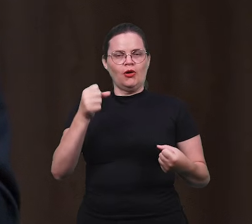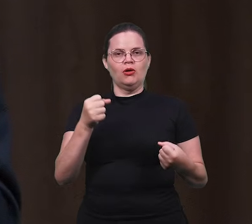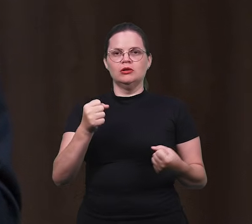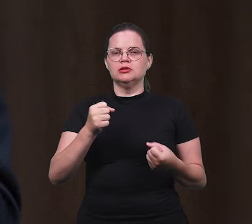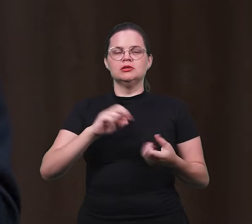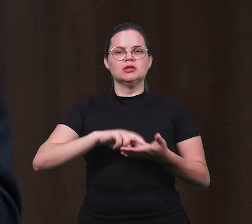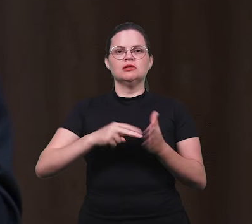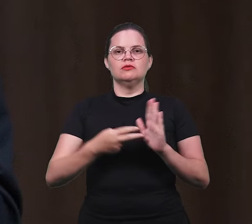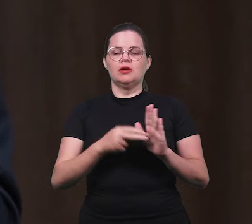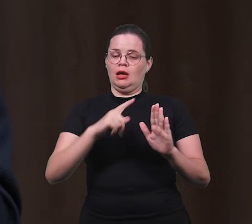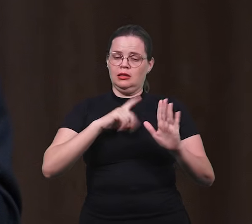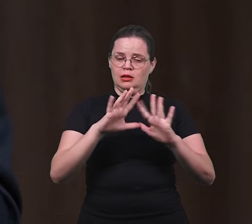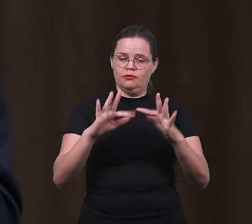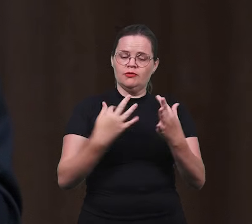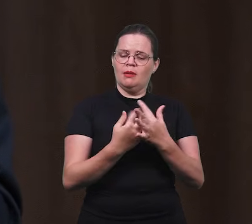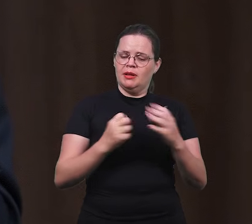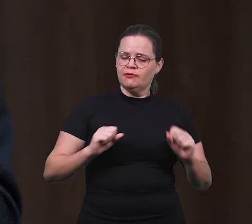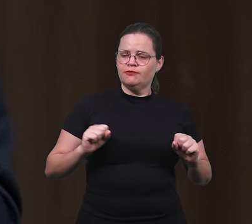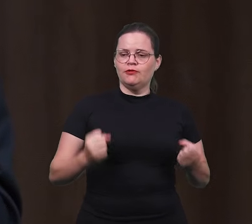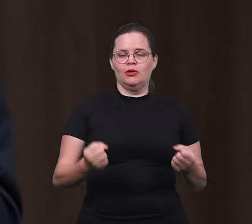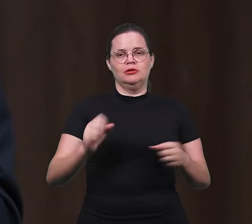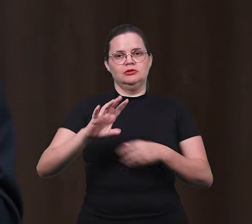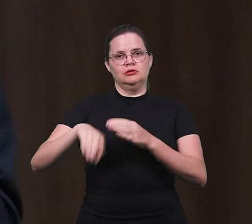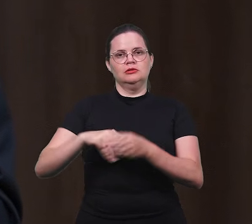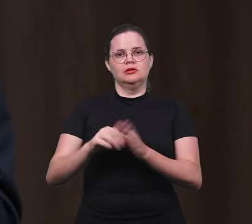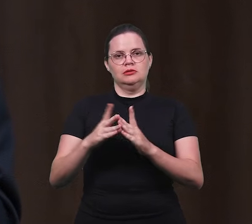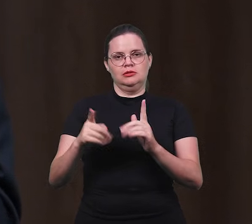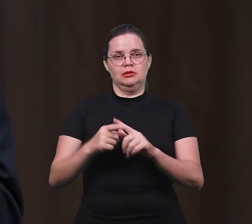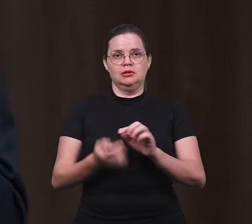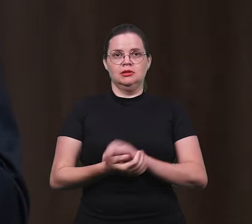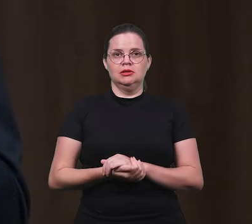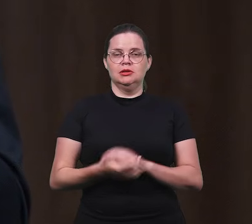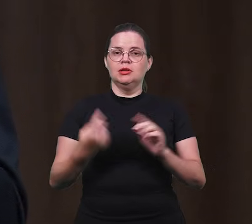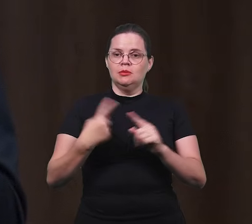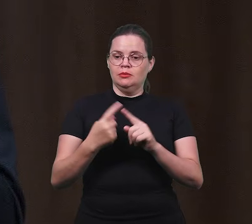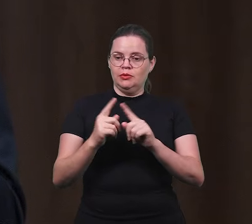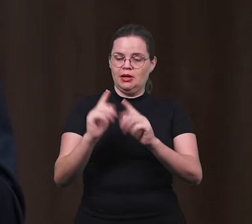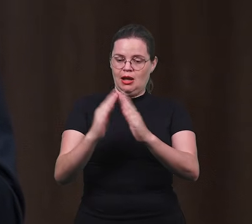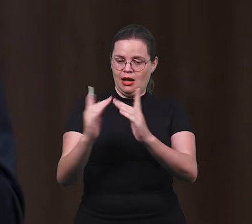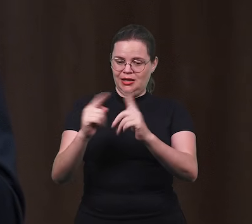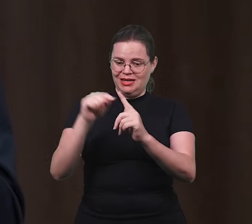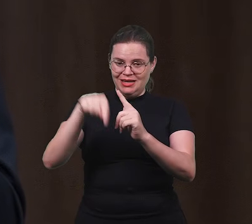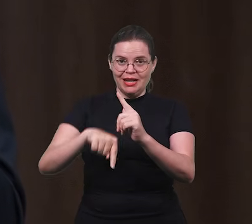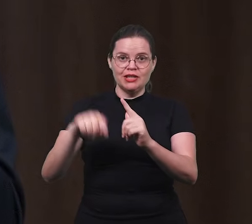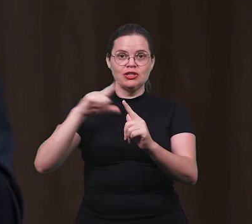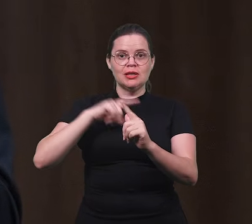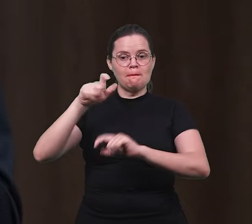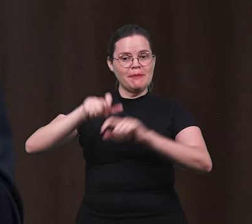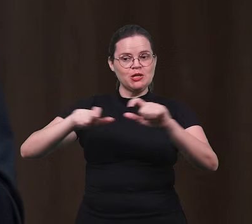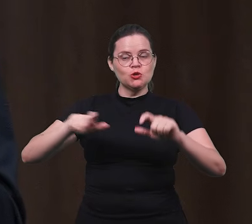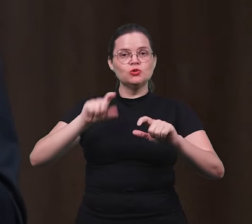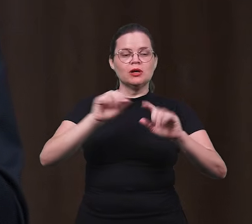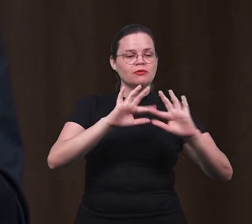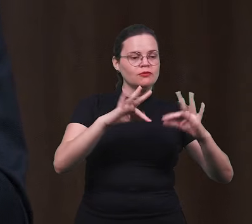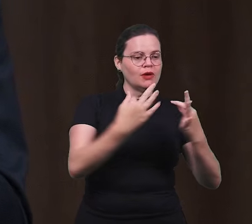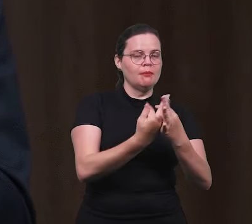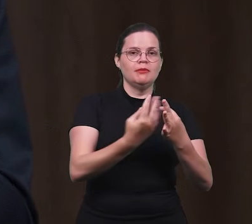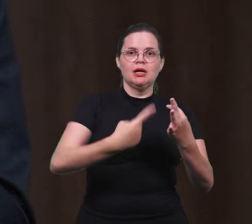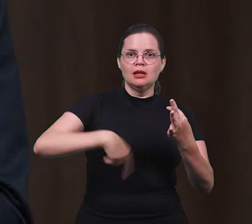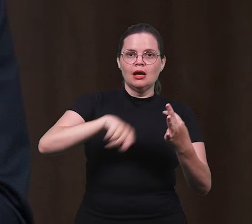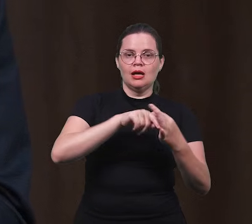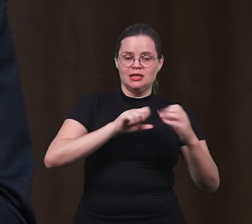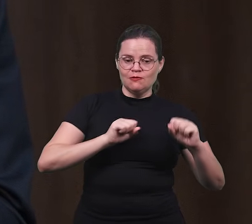formada de famílias fortes. Sim. A melhor coisa para uma igreja é ter famílias fortes. Fortes no Senhor e fortes